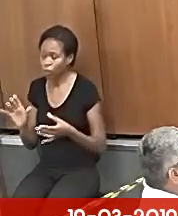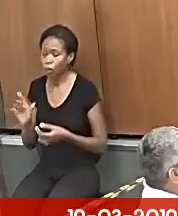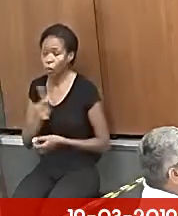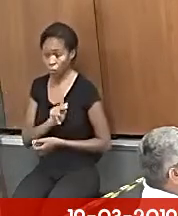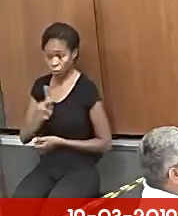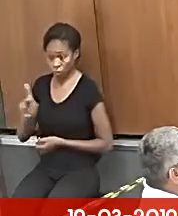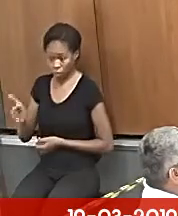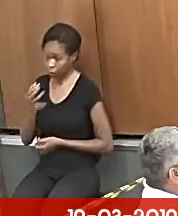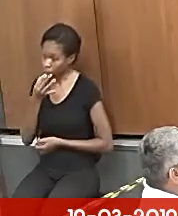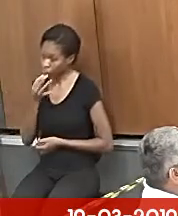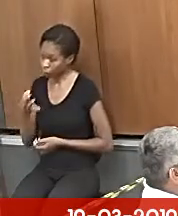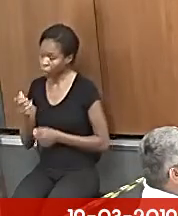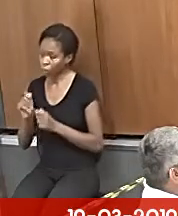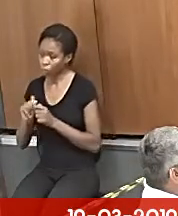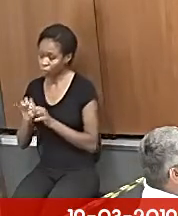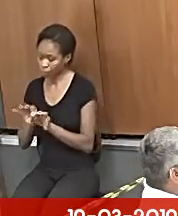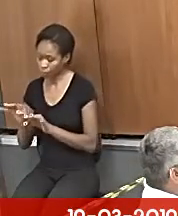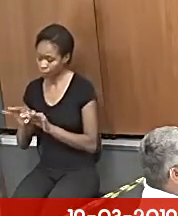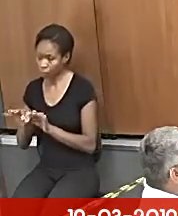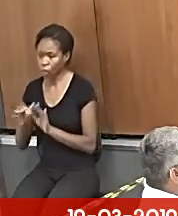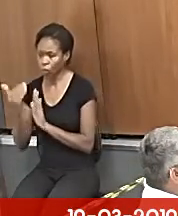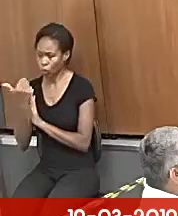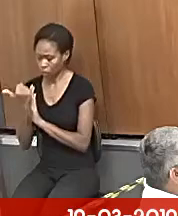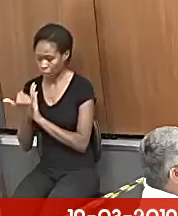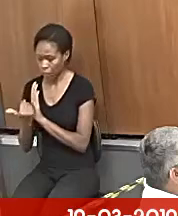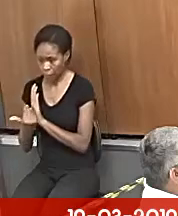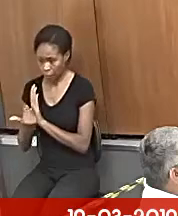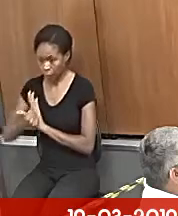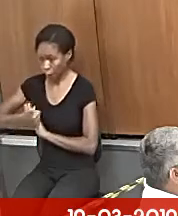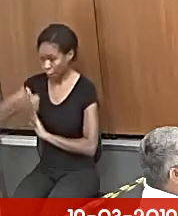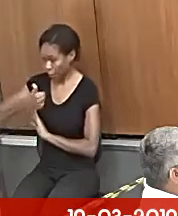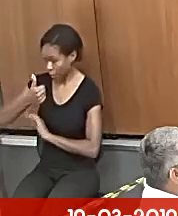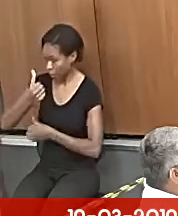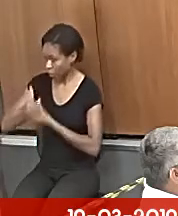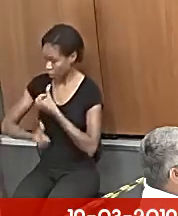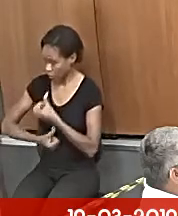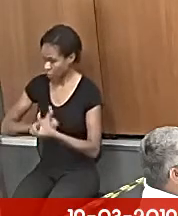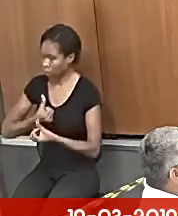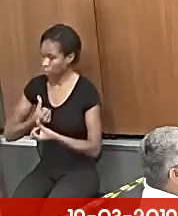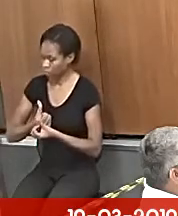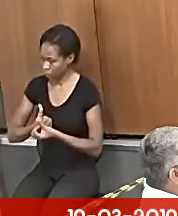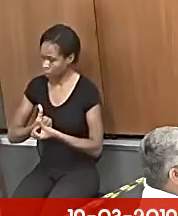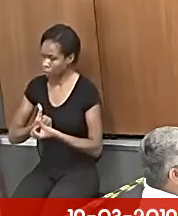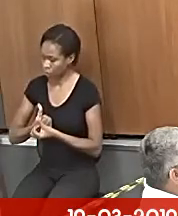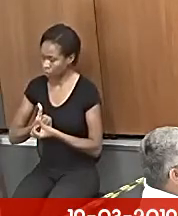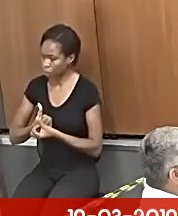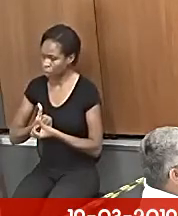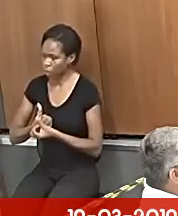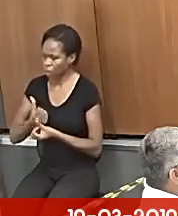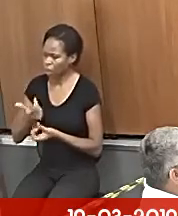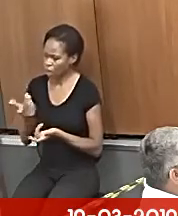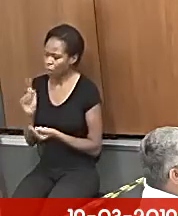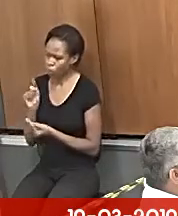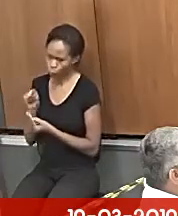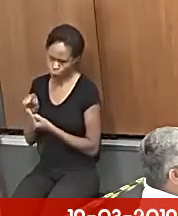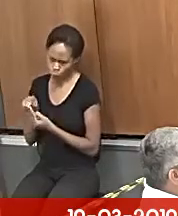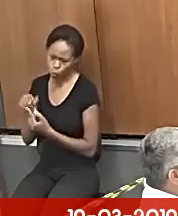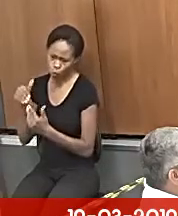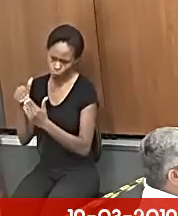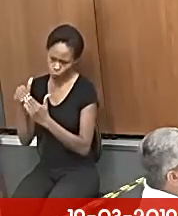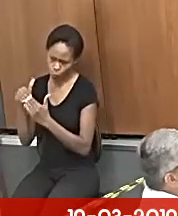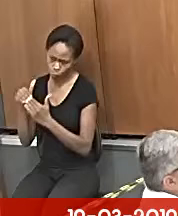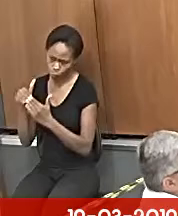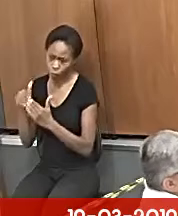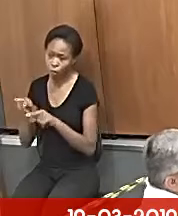prepararmos aí o calendário do primeiro semestre achei pertinente acredita também que o professor clay do deputado segue